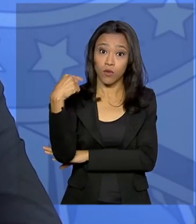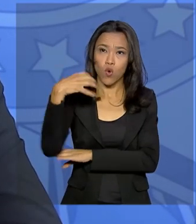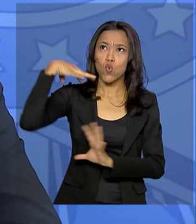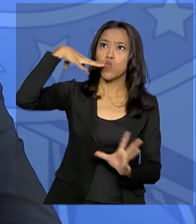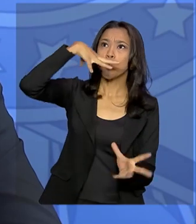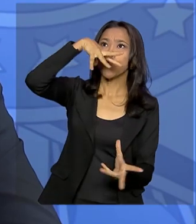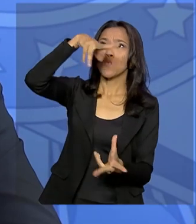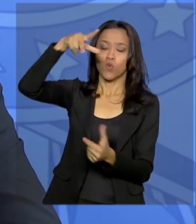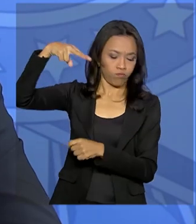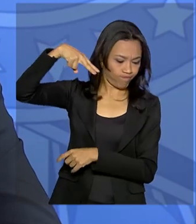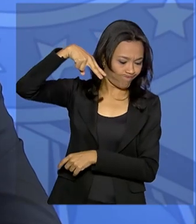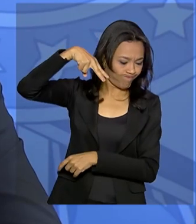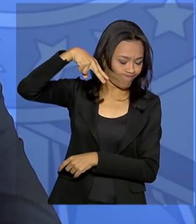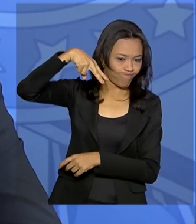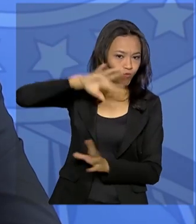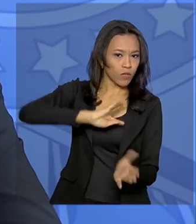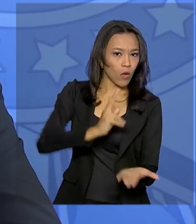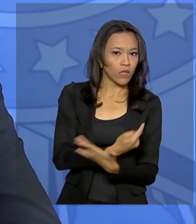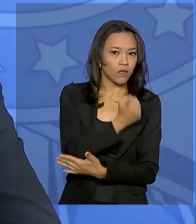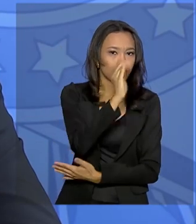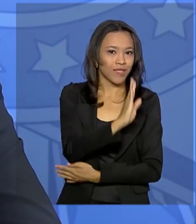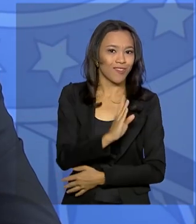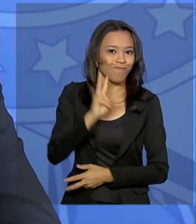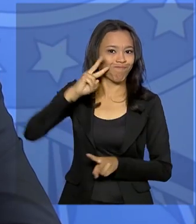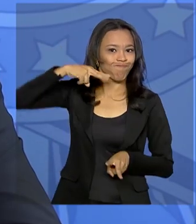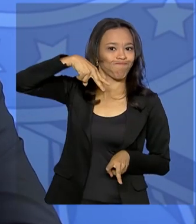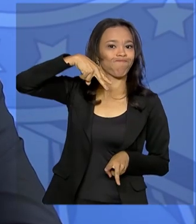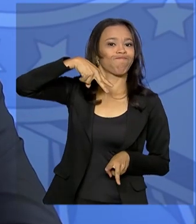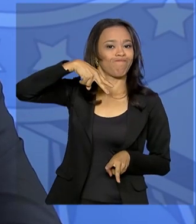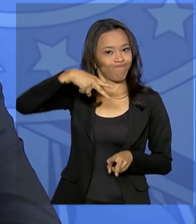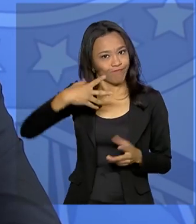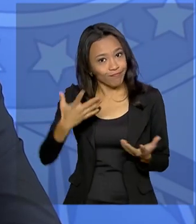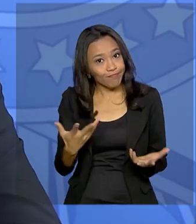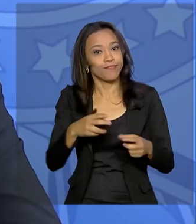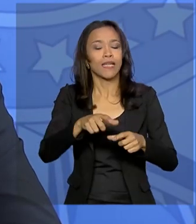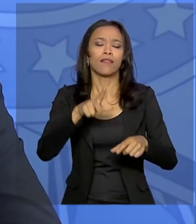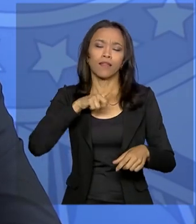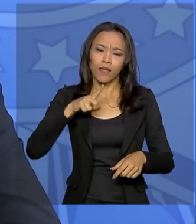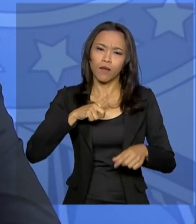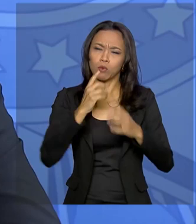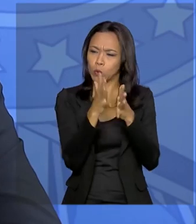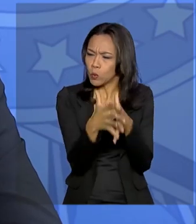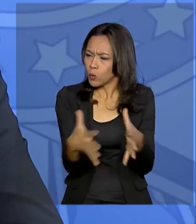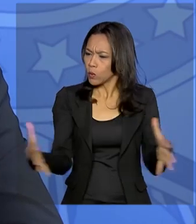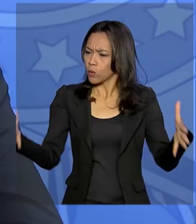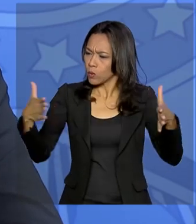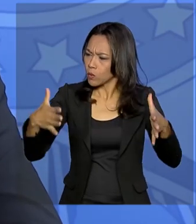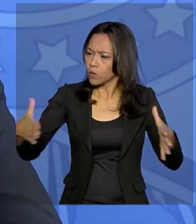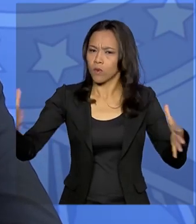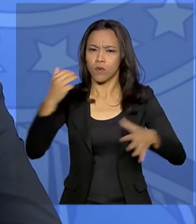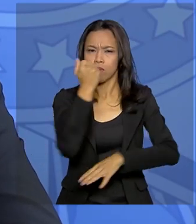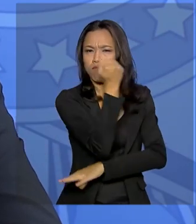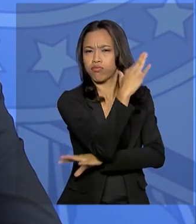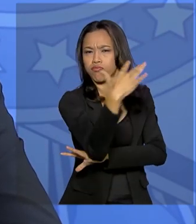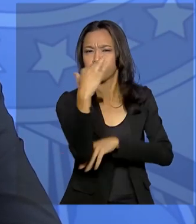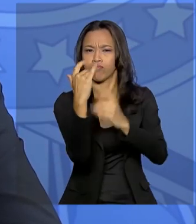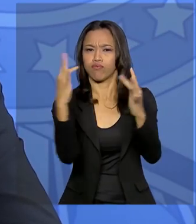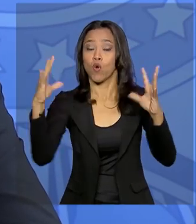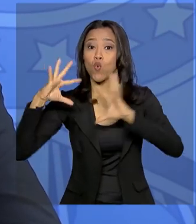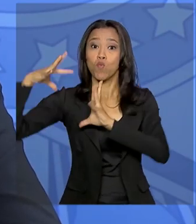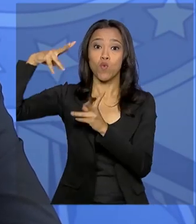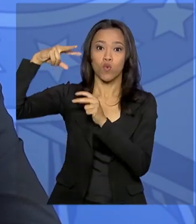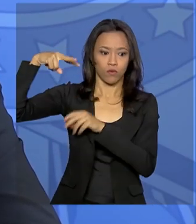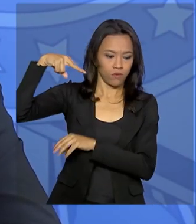nós temos o uma hora também muito grande a região amazônica é cobiçada pelo mundo